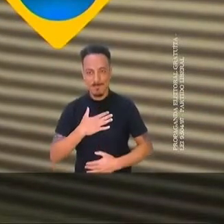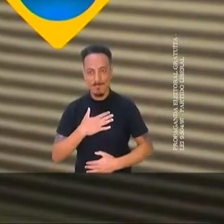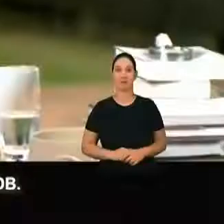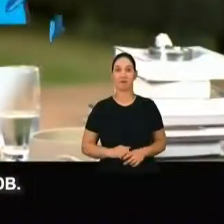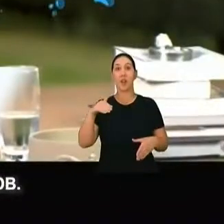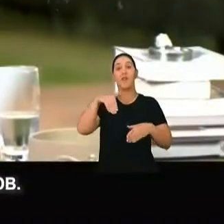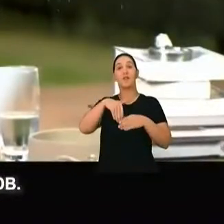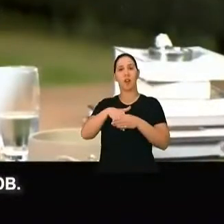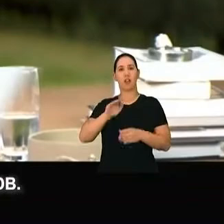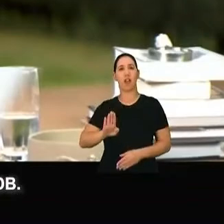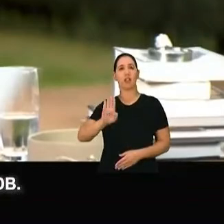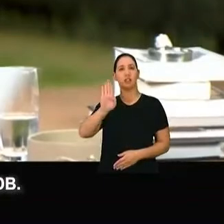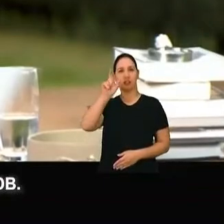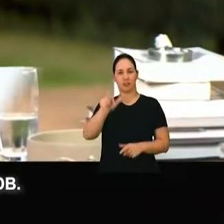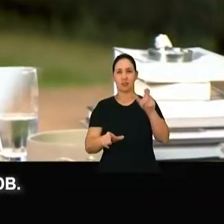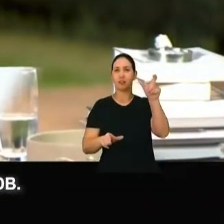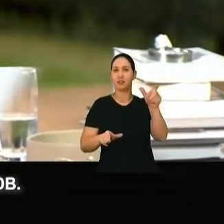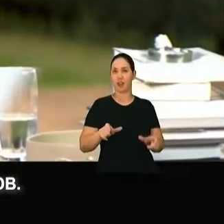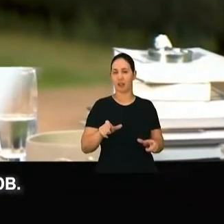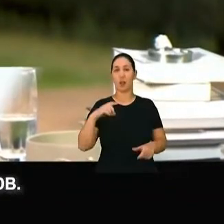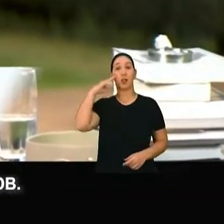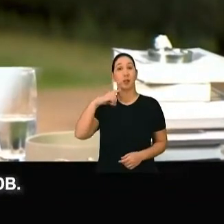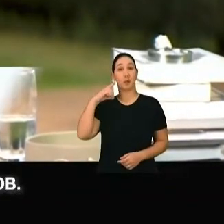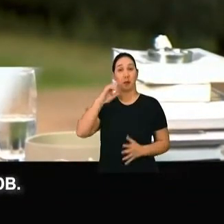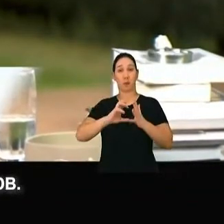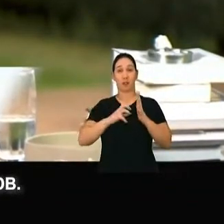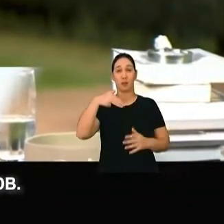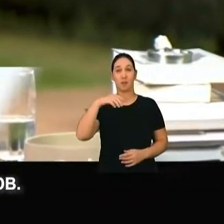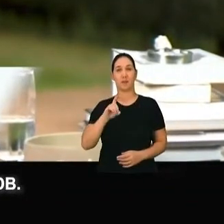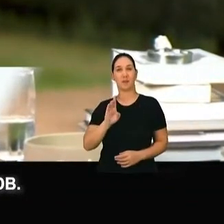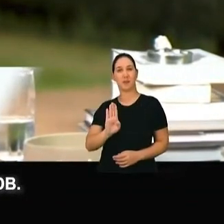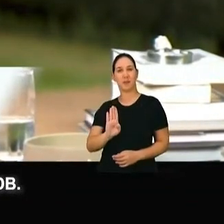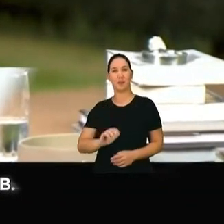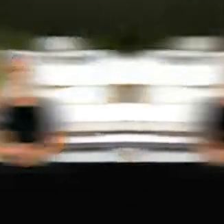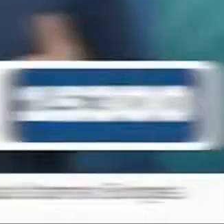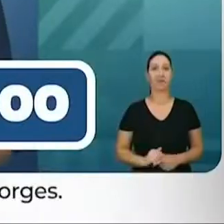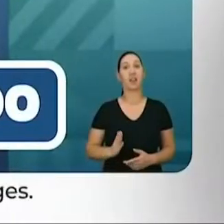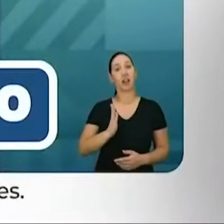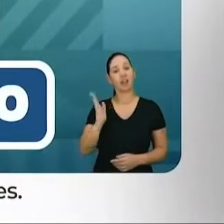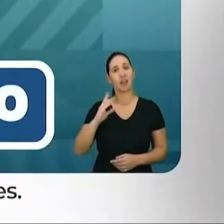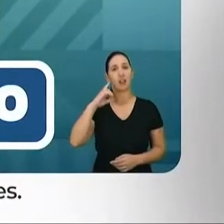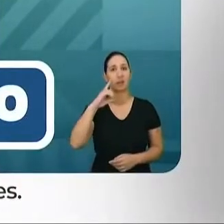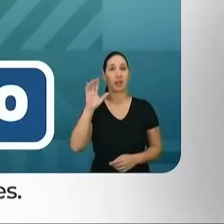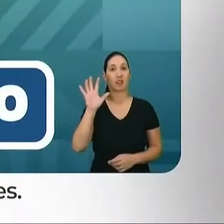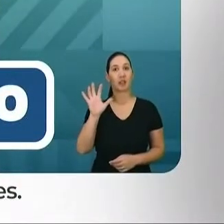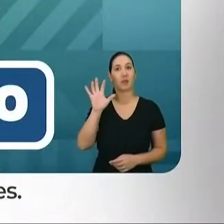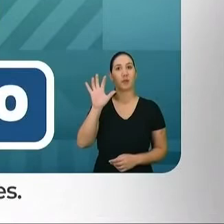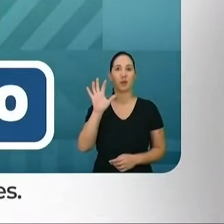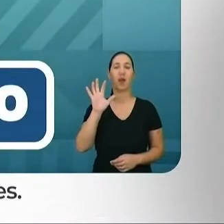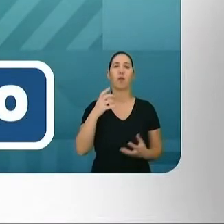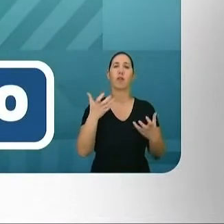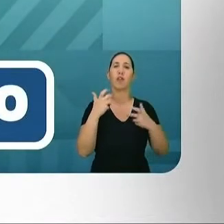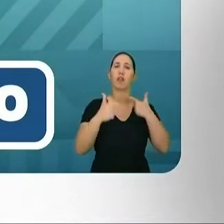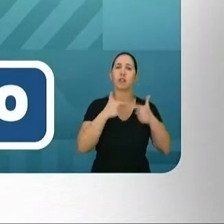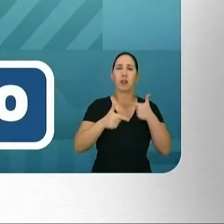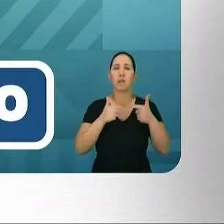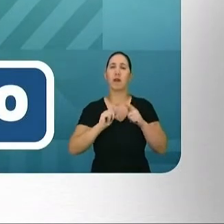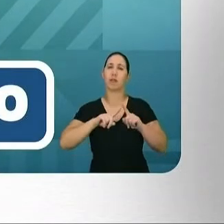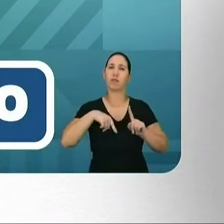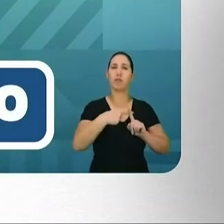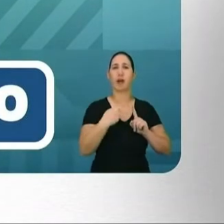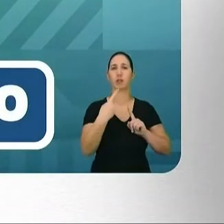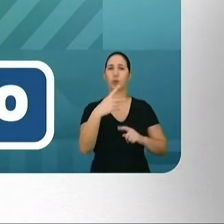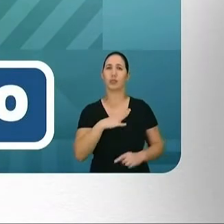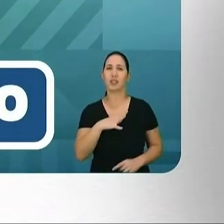nossa coligação. Vote nas candidatas e nos candidatos a deputados do MDB. Aqui é o deputado estadual Itamar Borges. Quero trabalhar